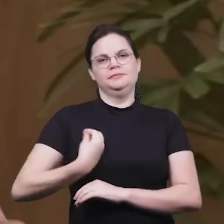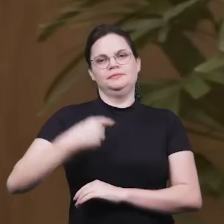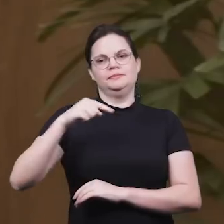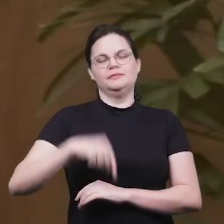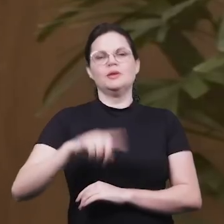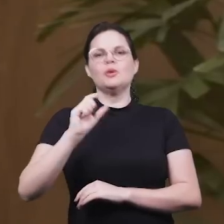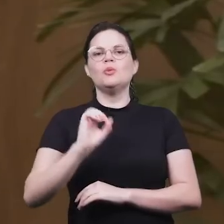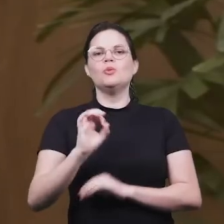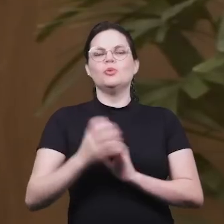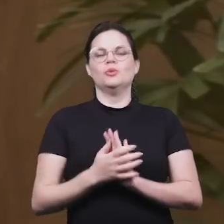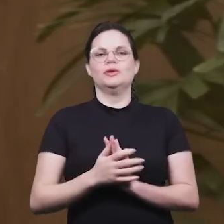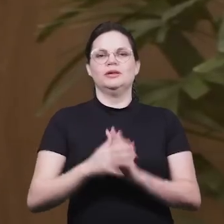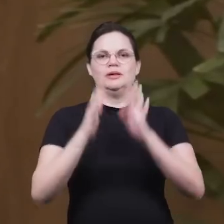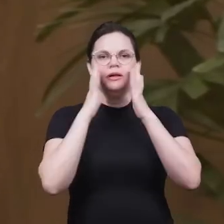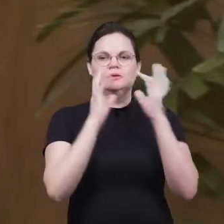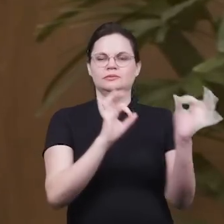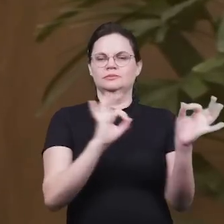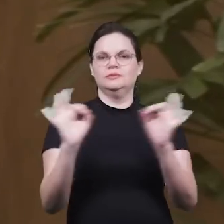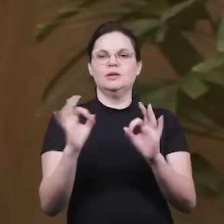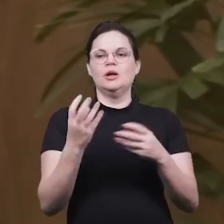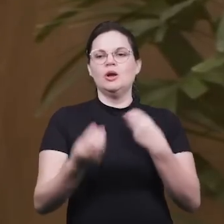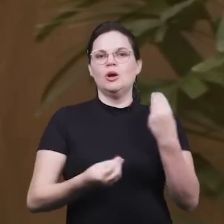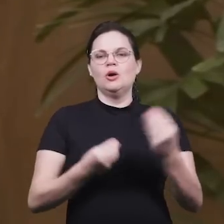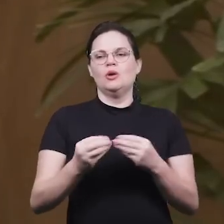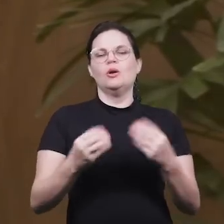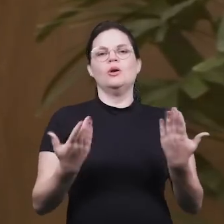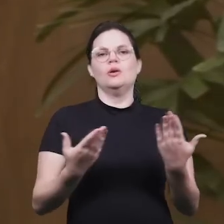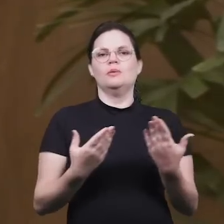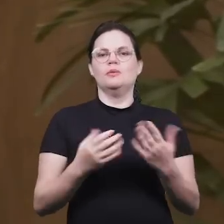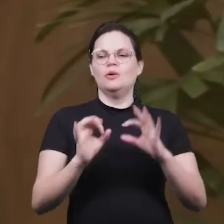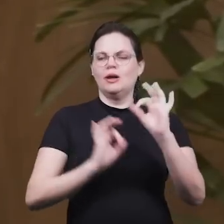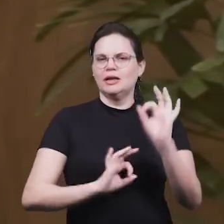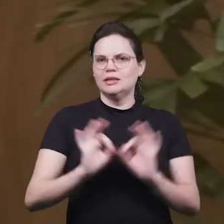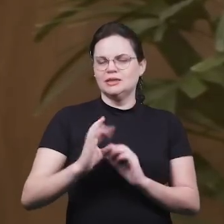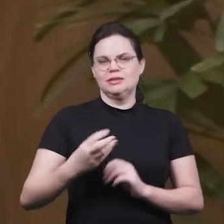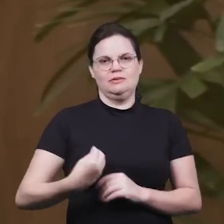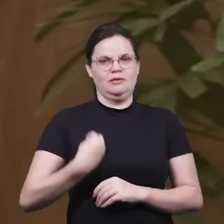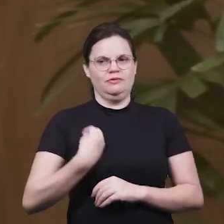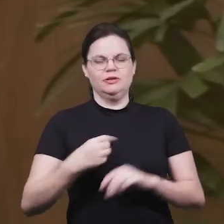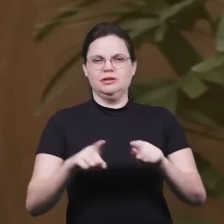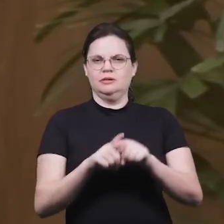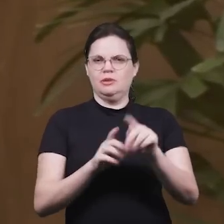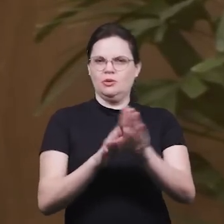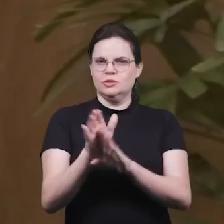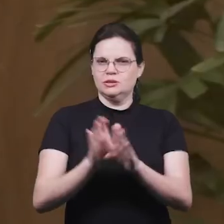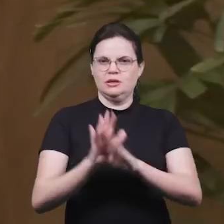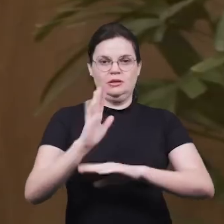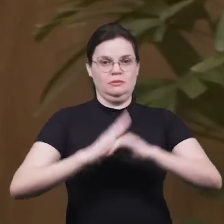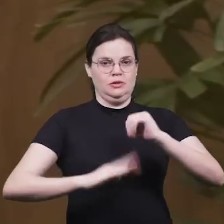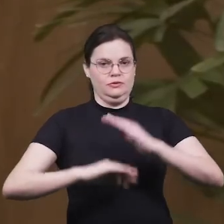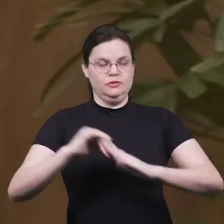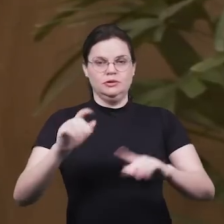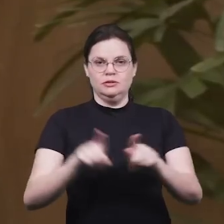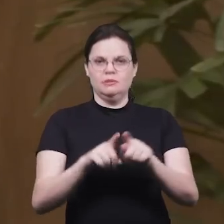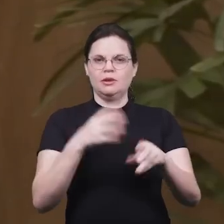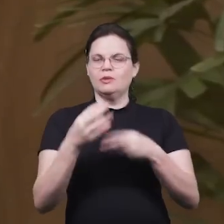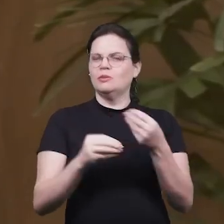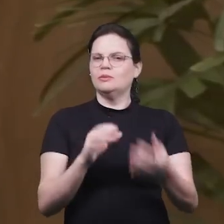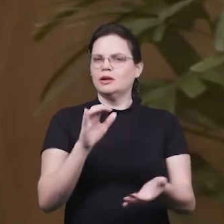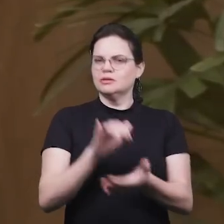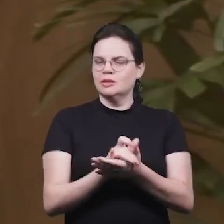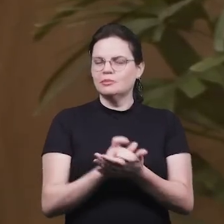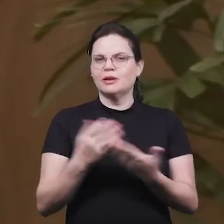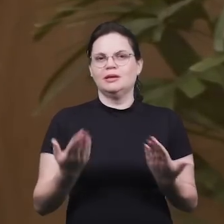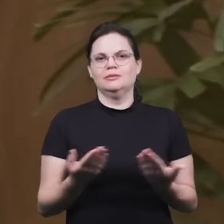a organização, a constituição dos nossos lares, as orientações profissionais, em conversas com os